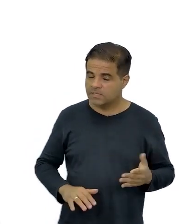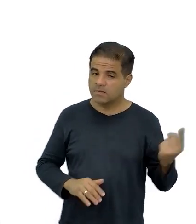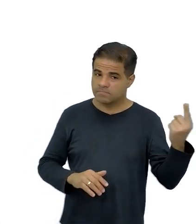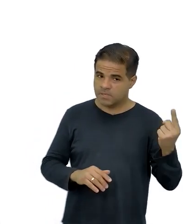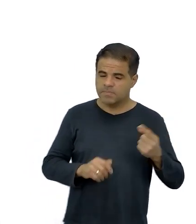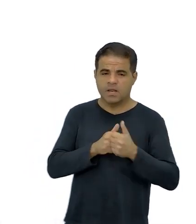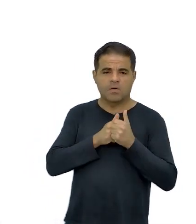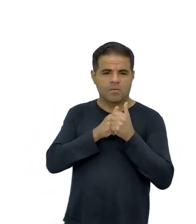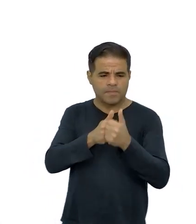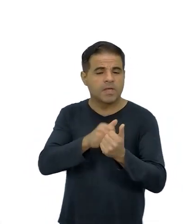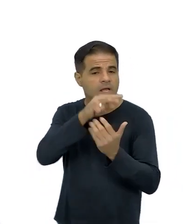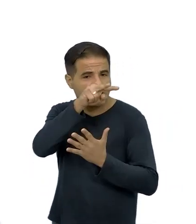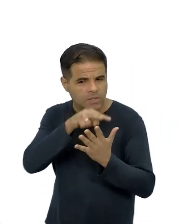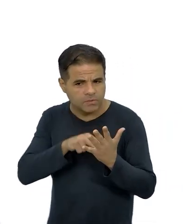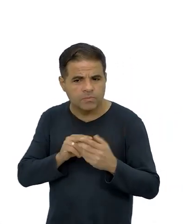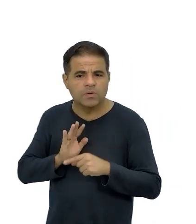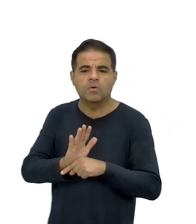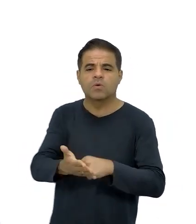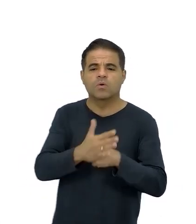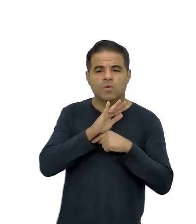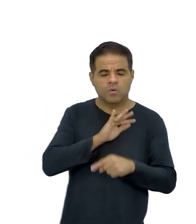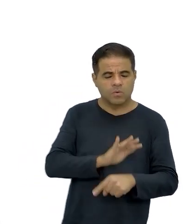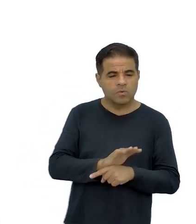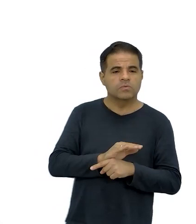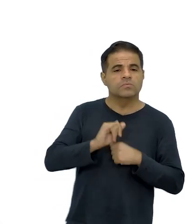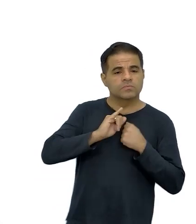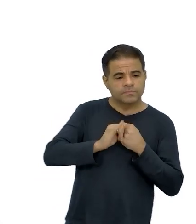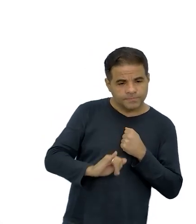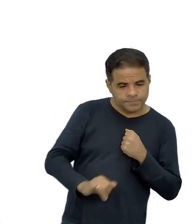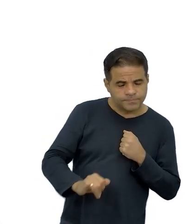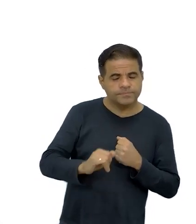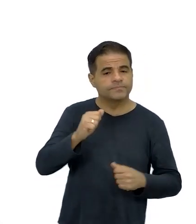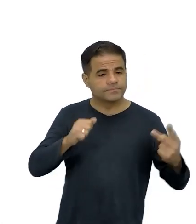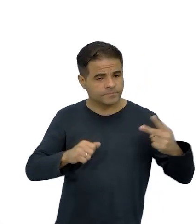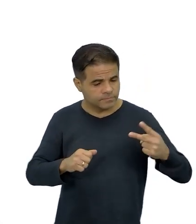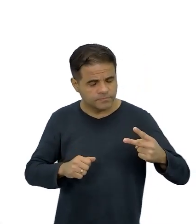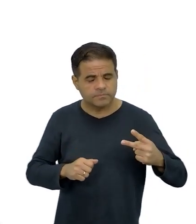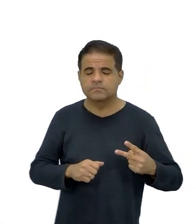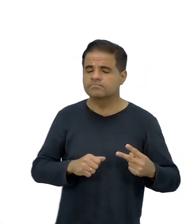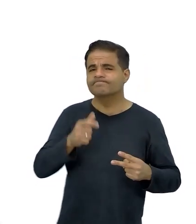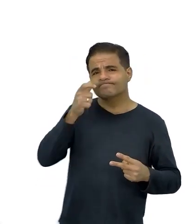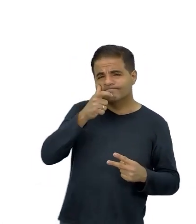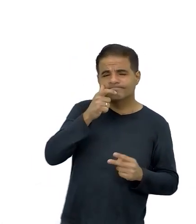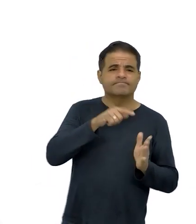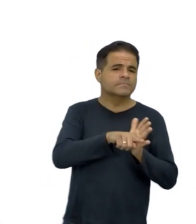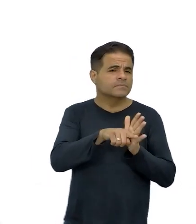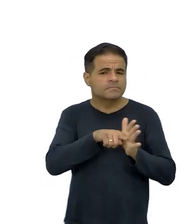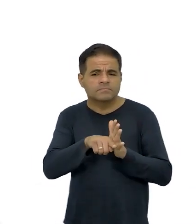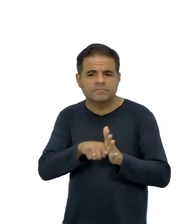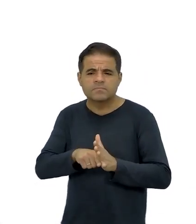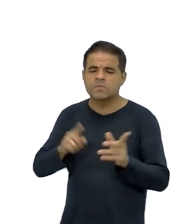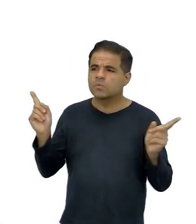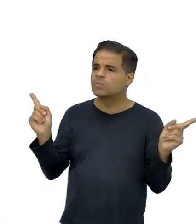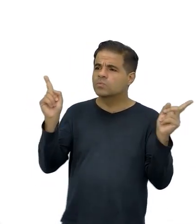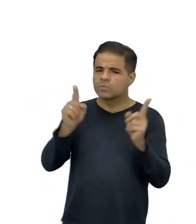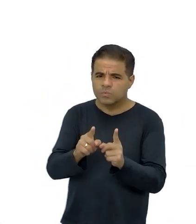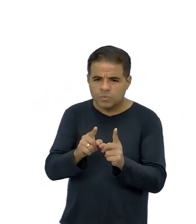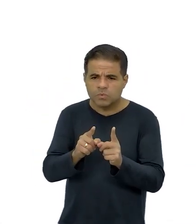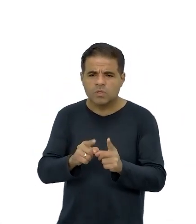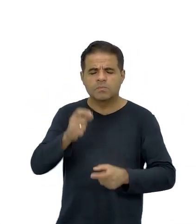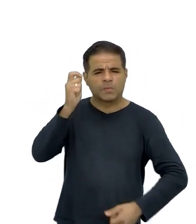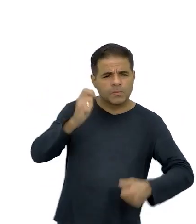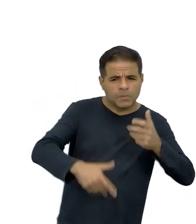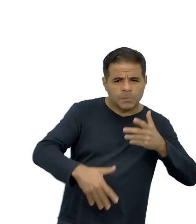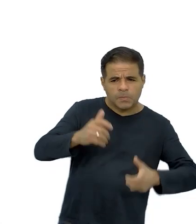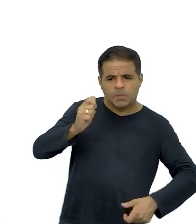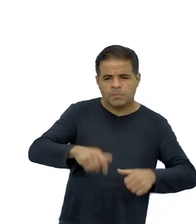é acompanhar a leitura colaborativa de uma lenda. A segunda, analisar um trecho da lenda